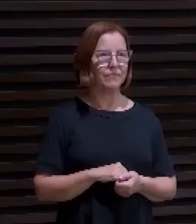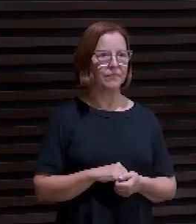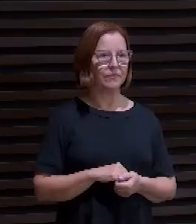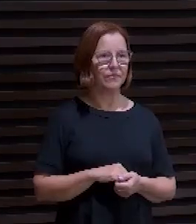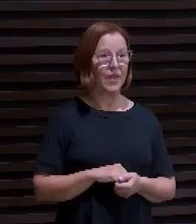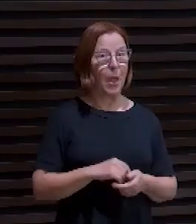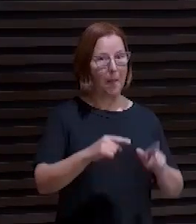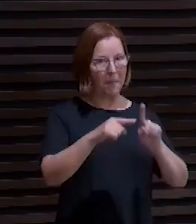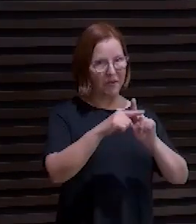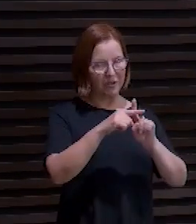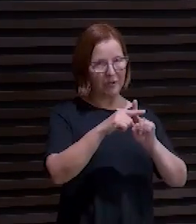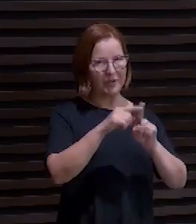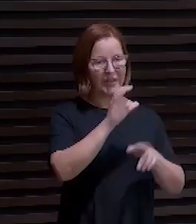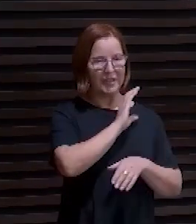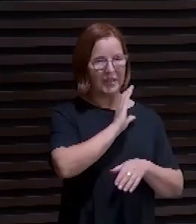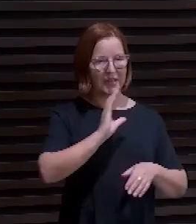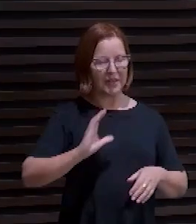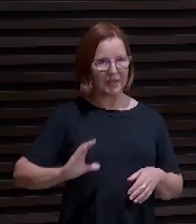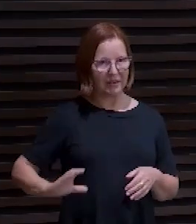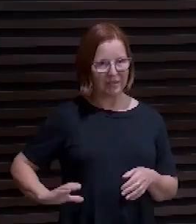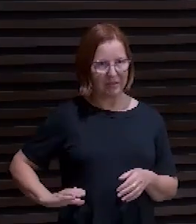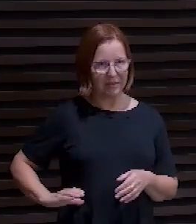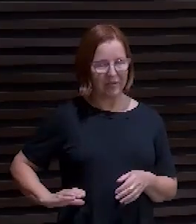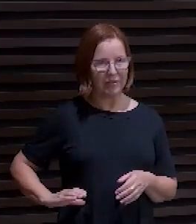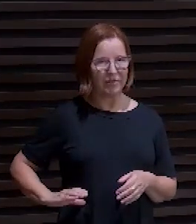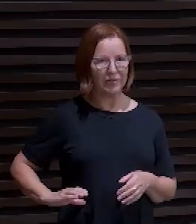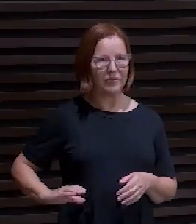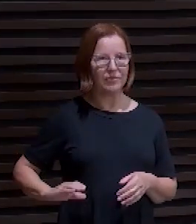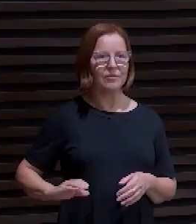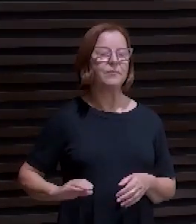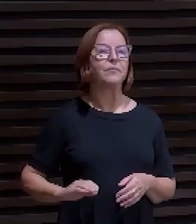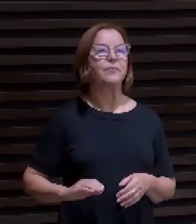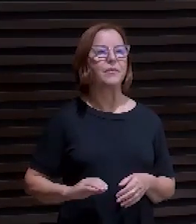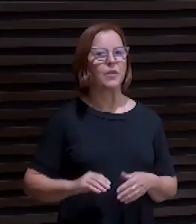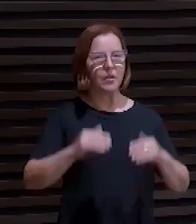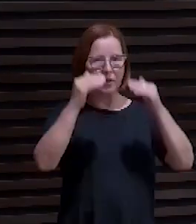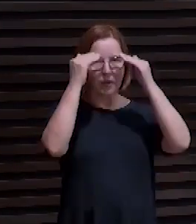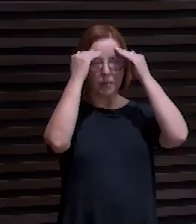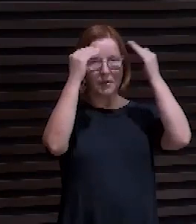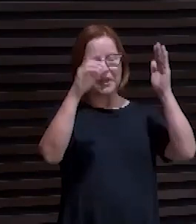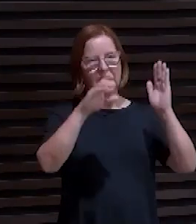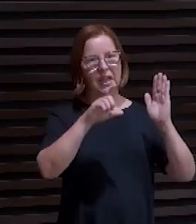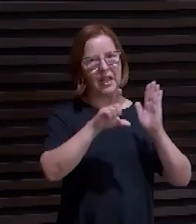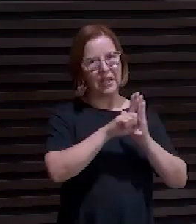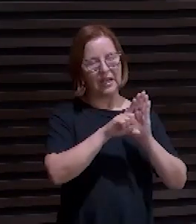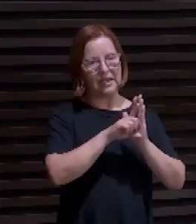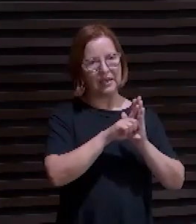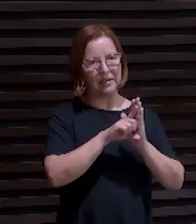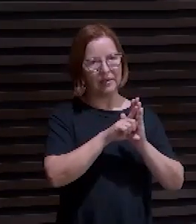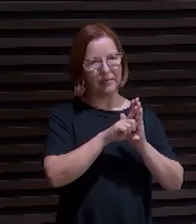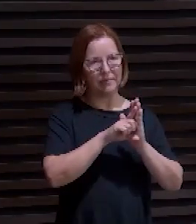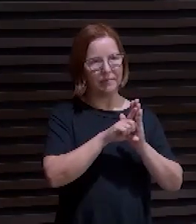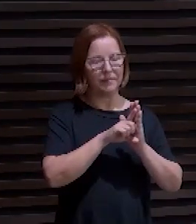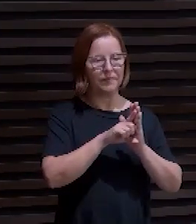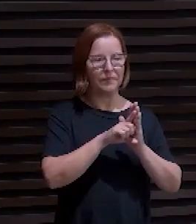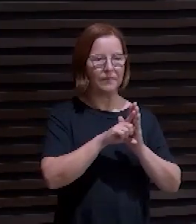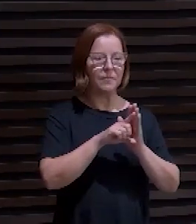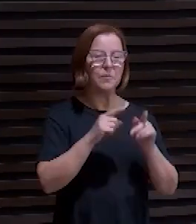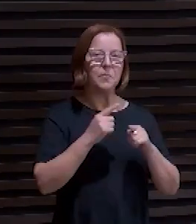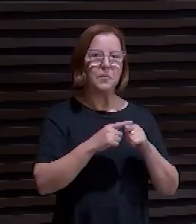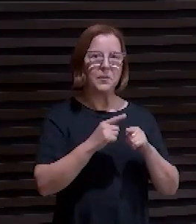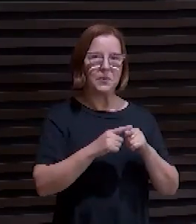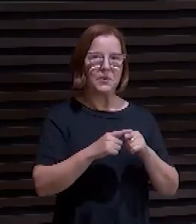Positivamente, Cristo estava ansioso para obedecer à lei. Ele estava comprometido em fazer a vontade do